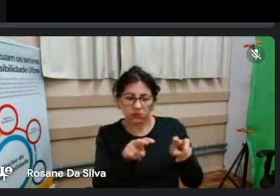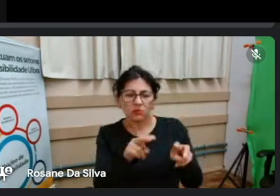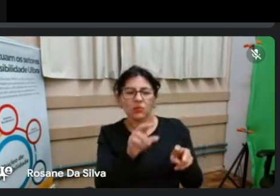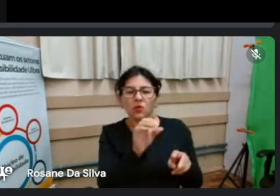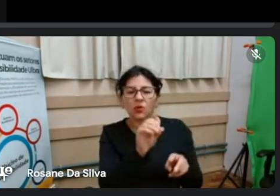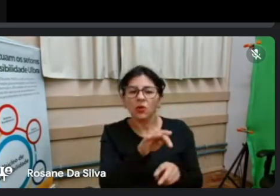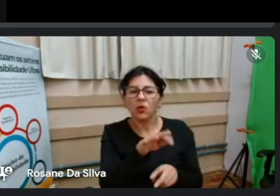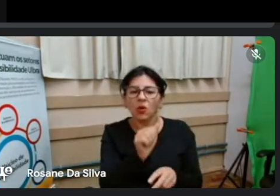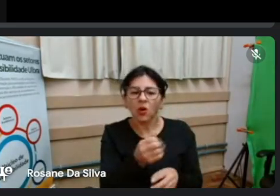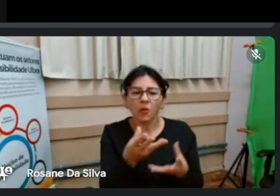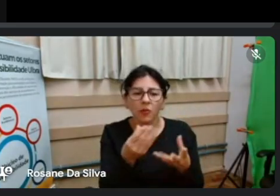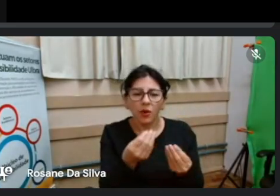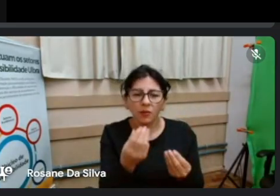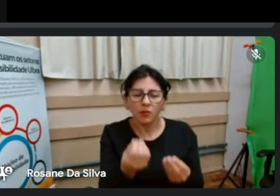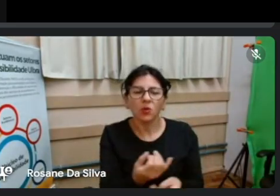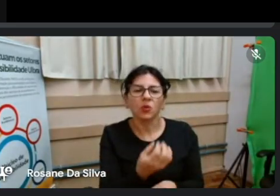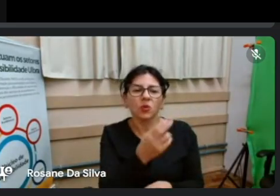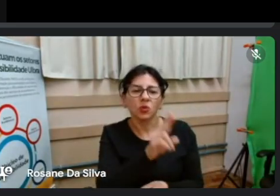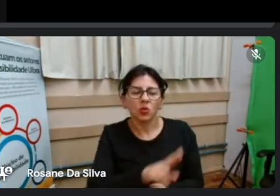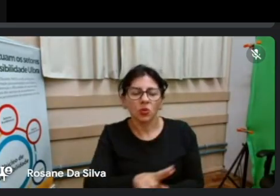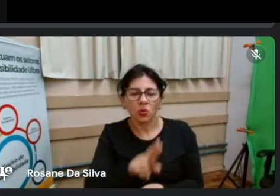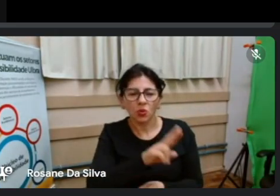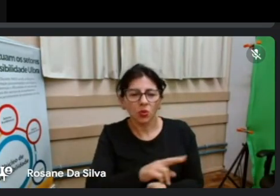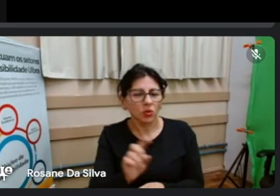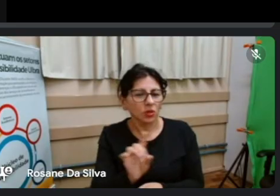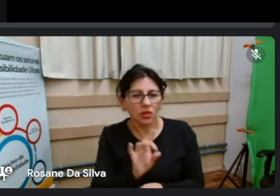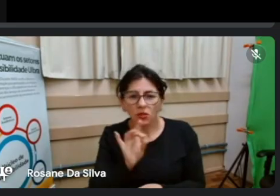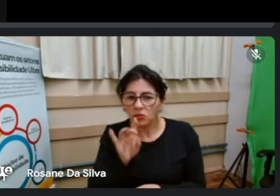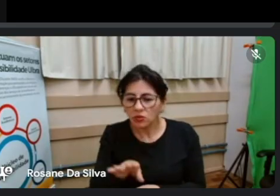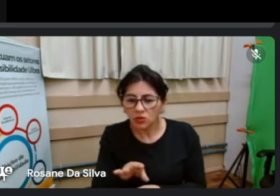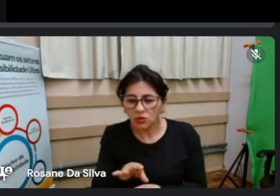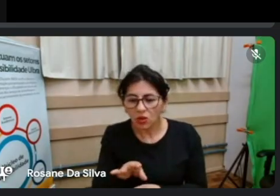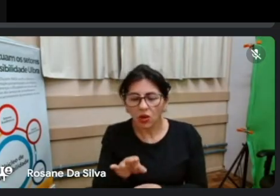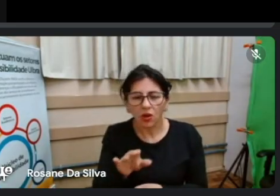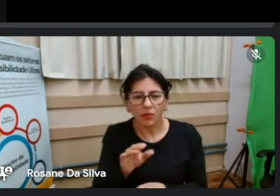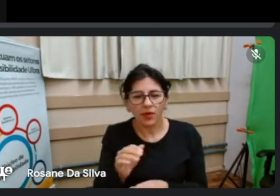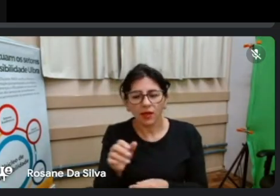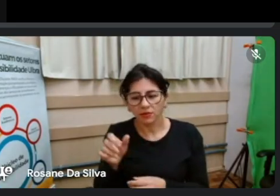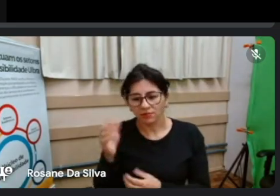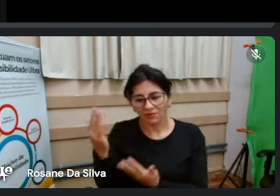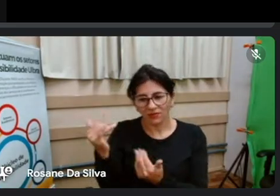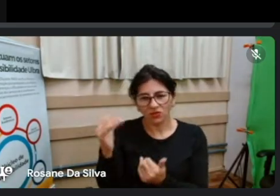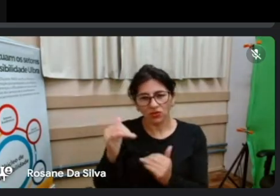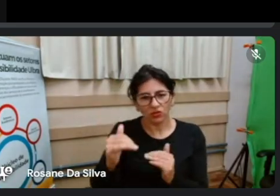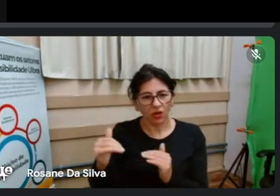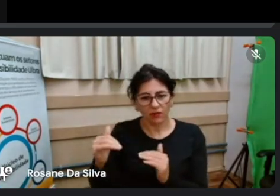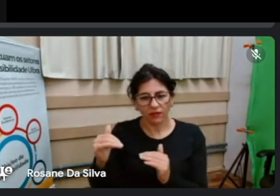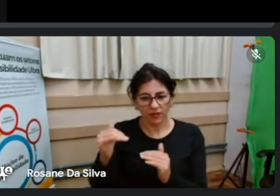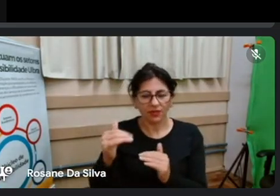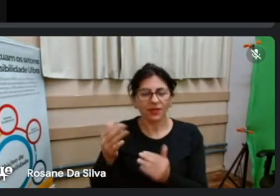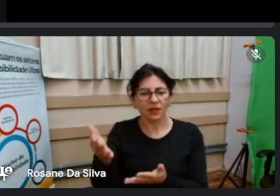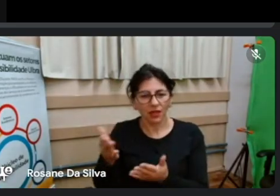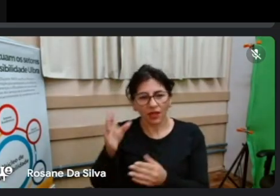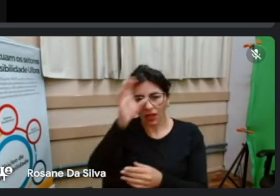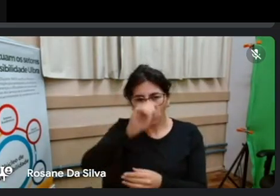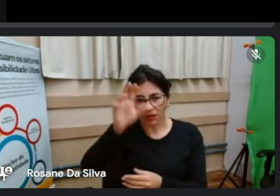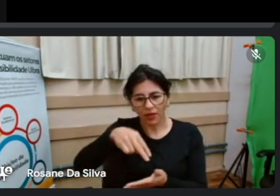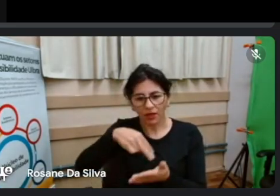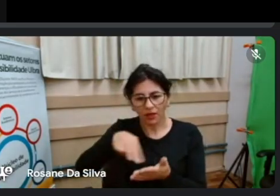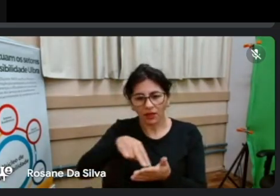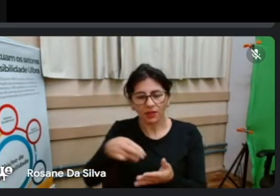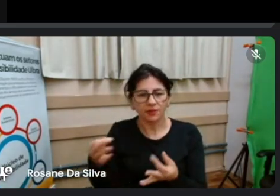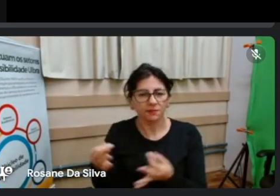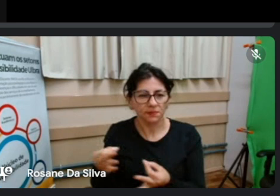útil para não somente para a alta Mocidade que quer aprender a dançar bem